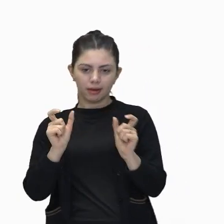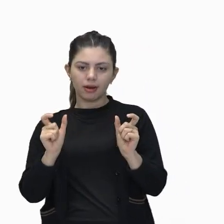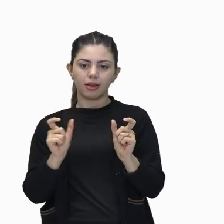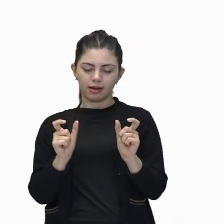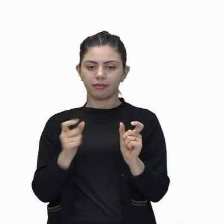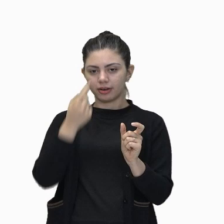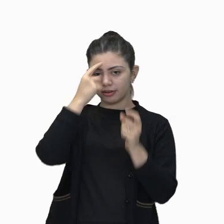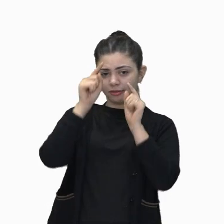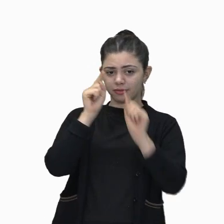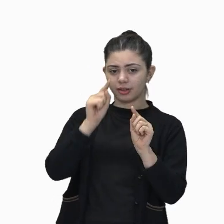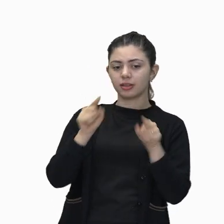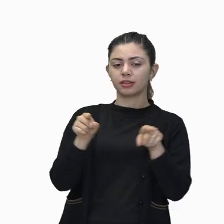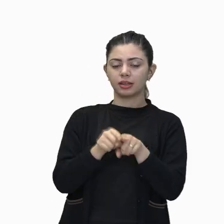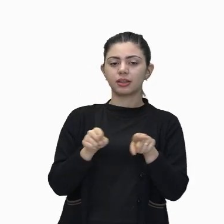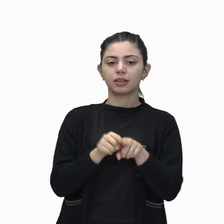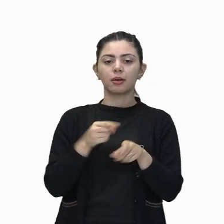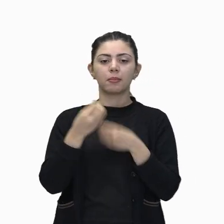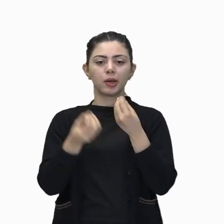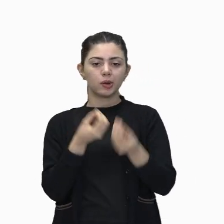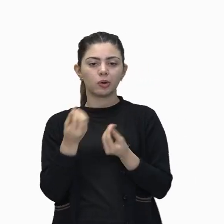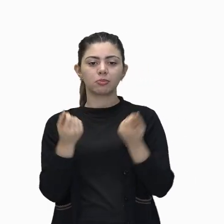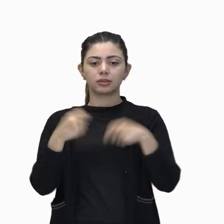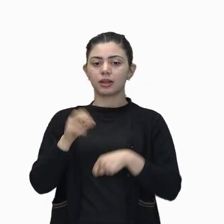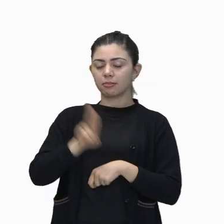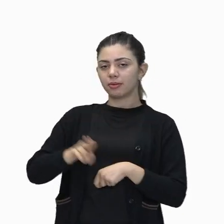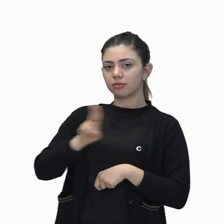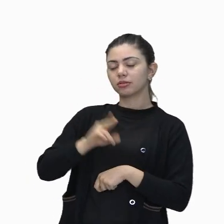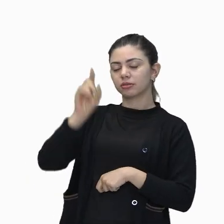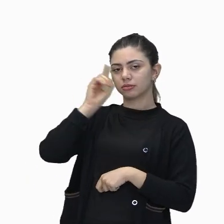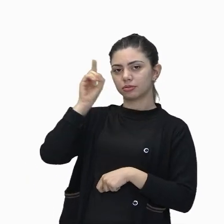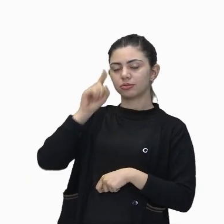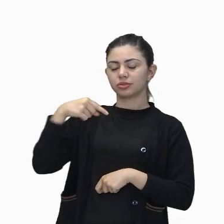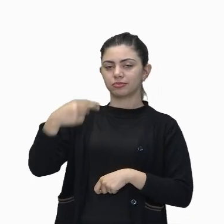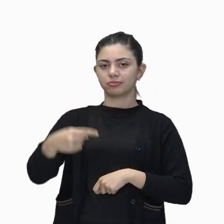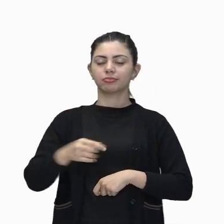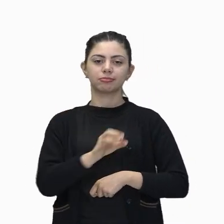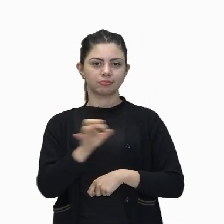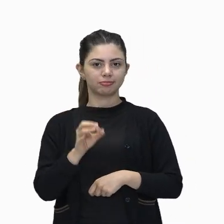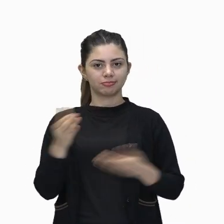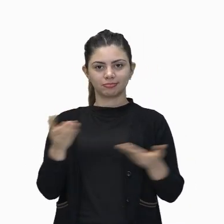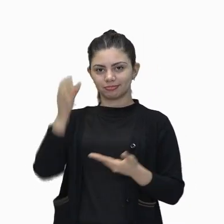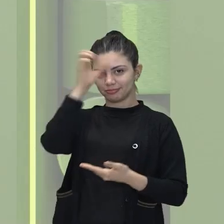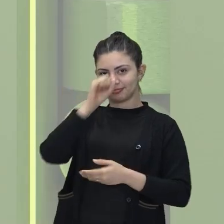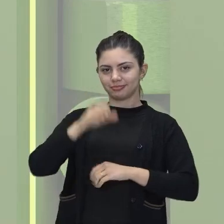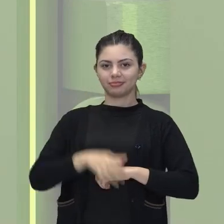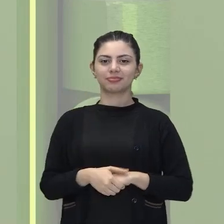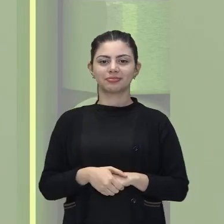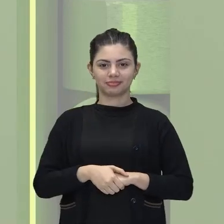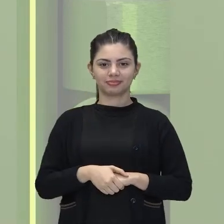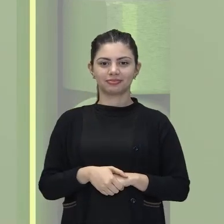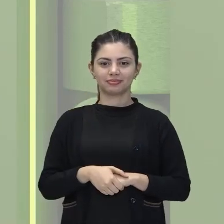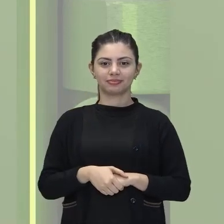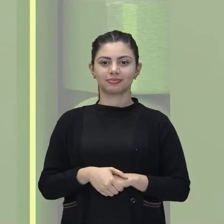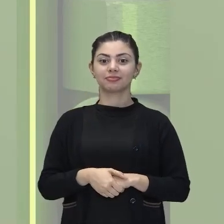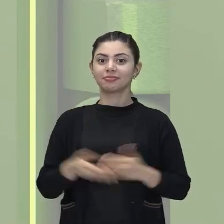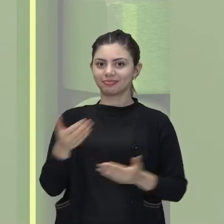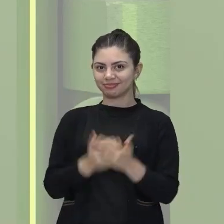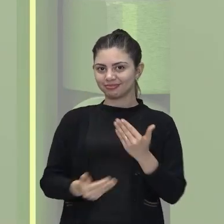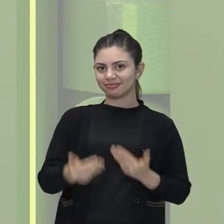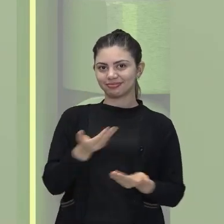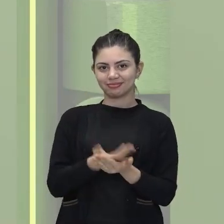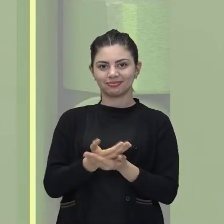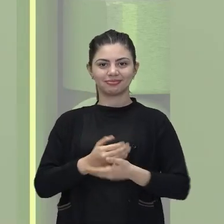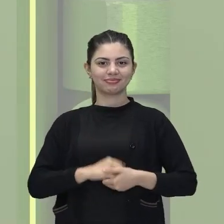ácidos carboxílicos e aplicação dos éteres e dos ácidos carboxílicos no cotidiano. Então, agora vamos para a